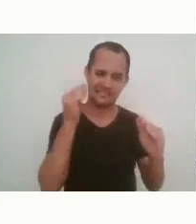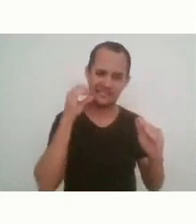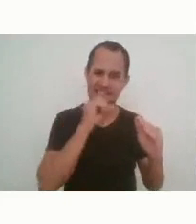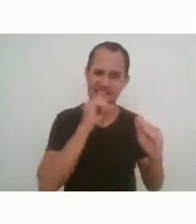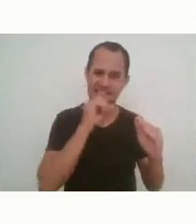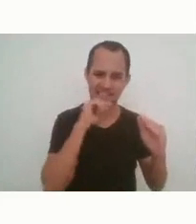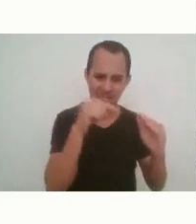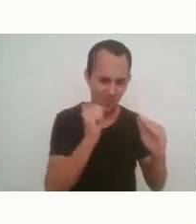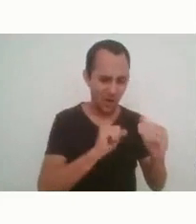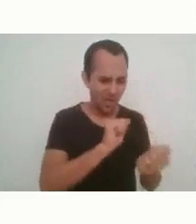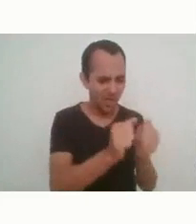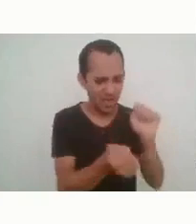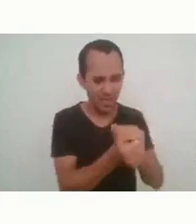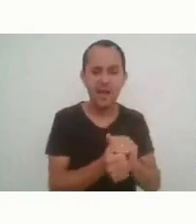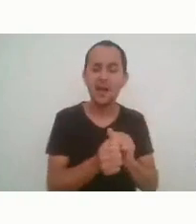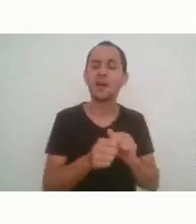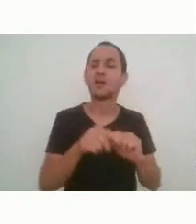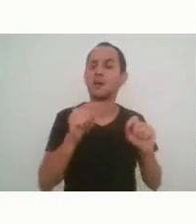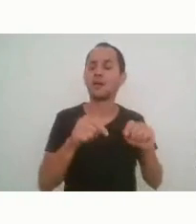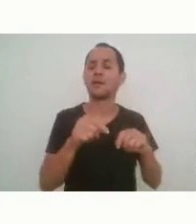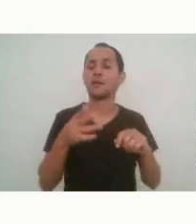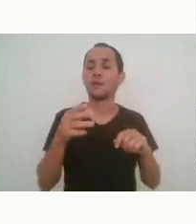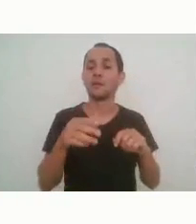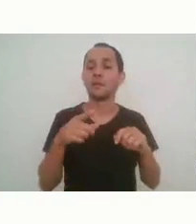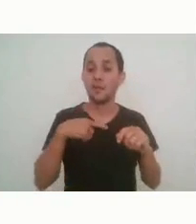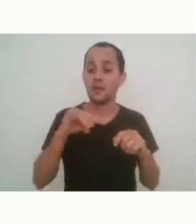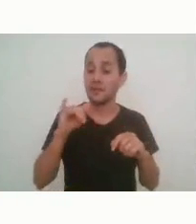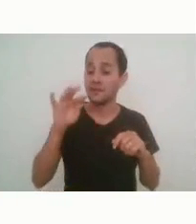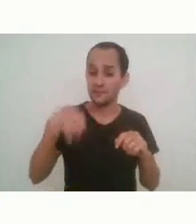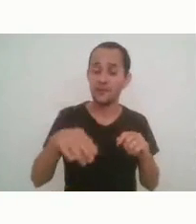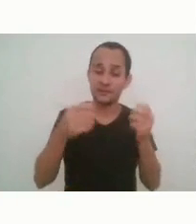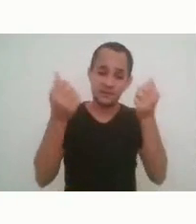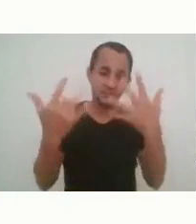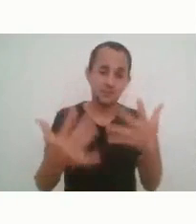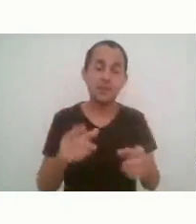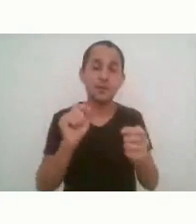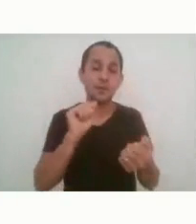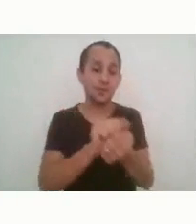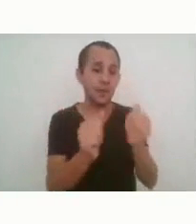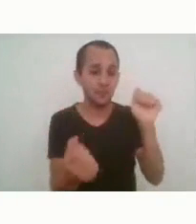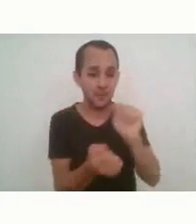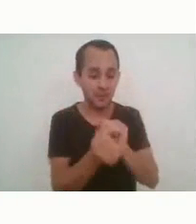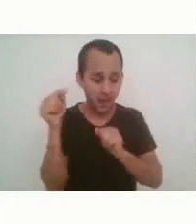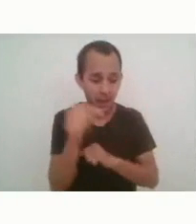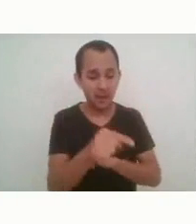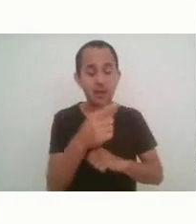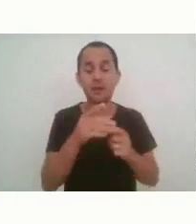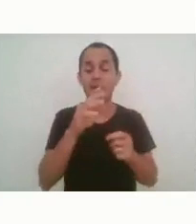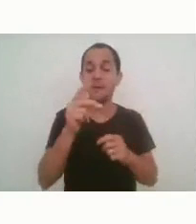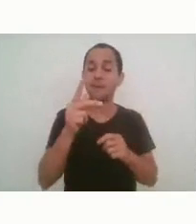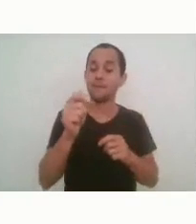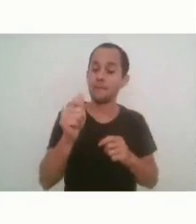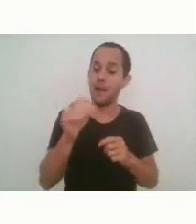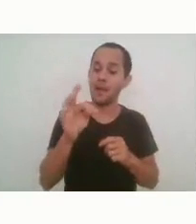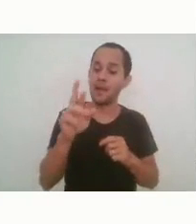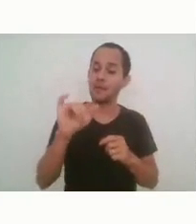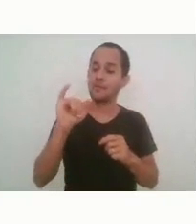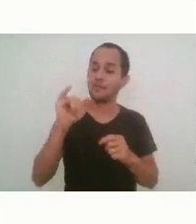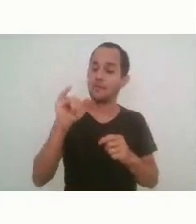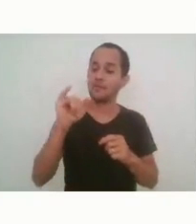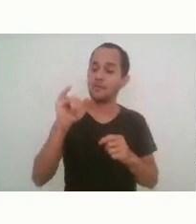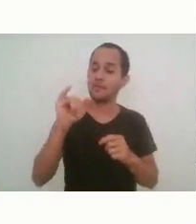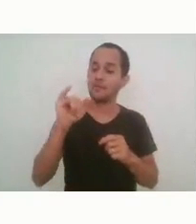IPHAN que estabelece as condições para adequação de patrimônio histórico tombado. Nós temos